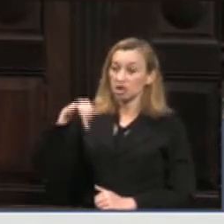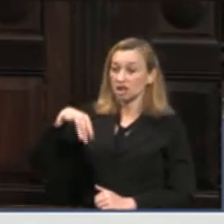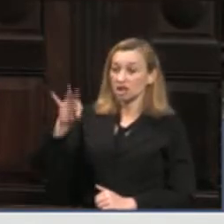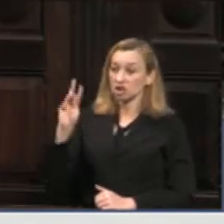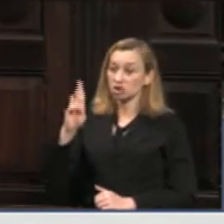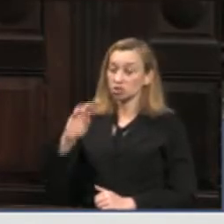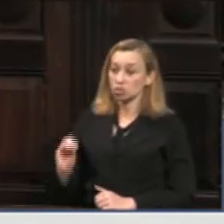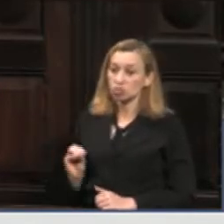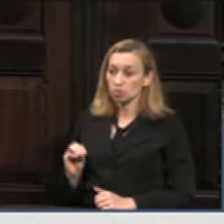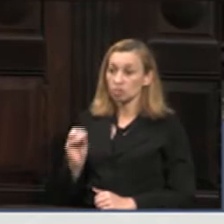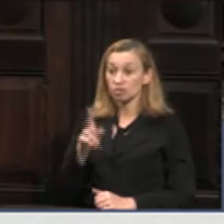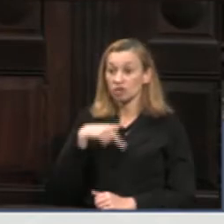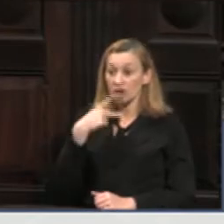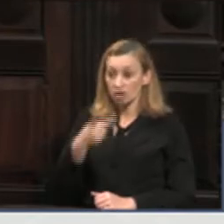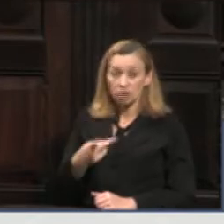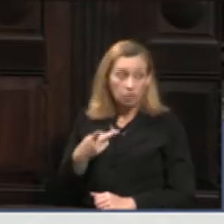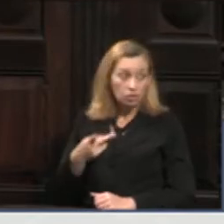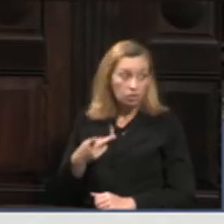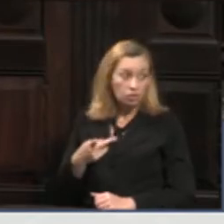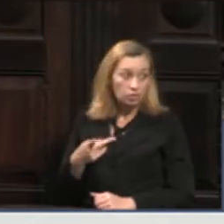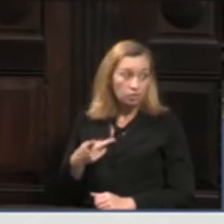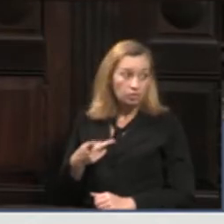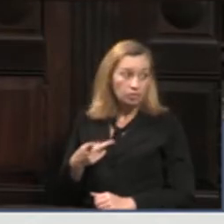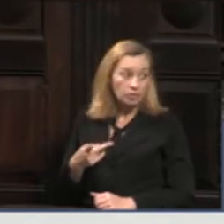relator decide.